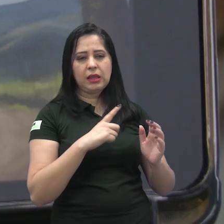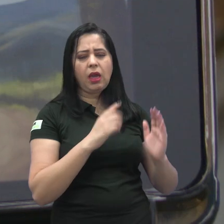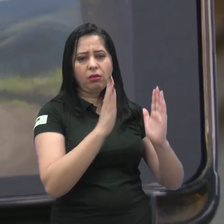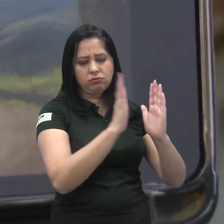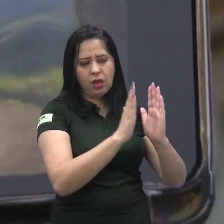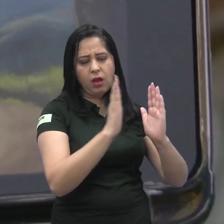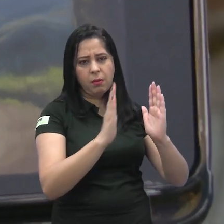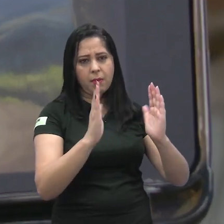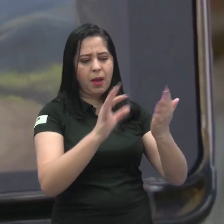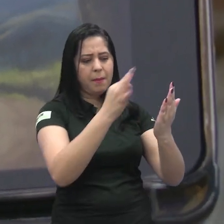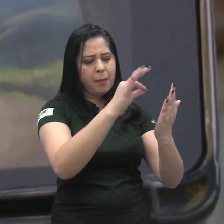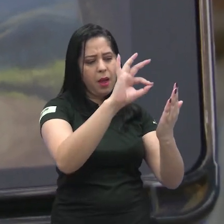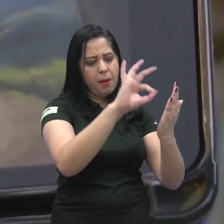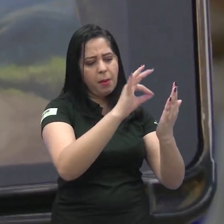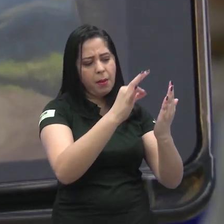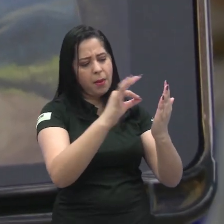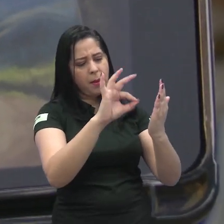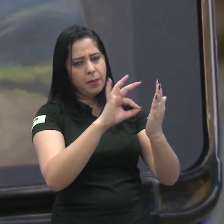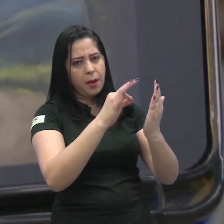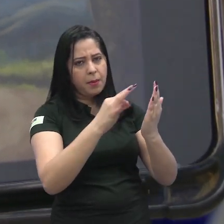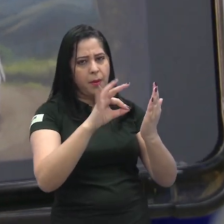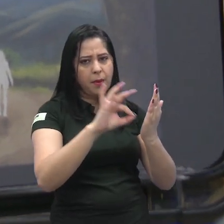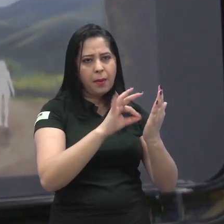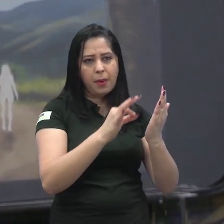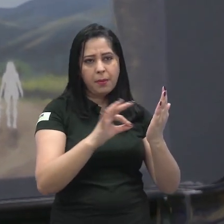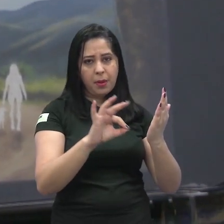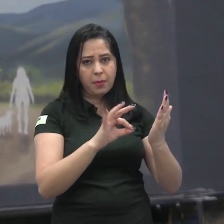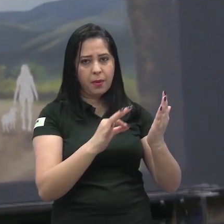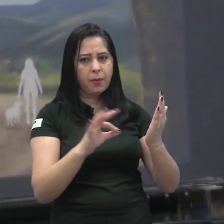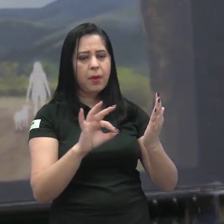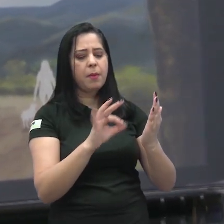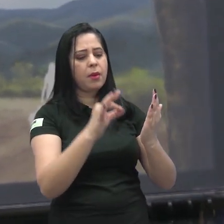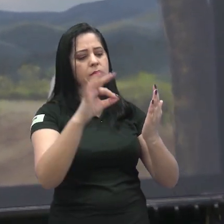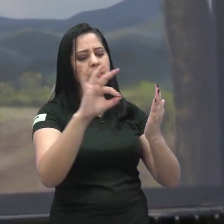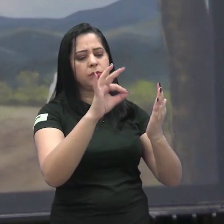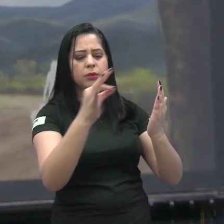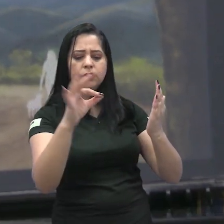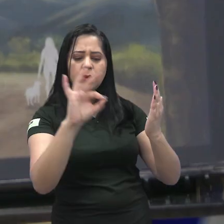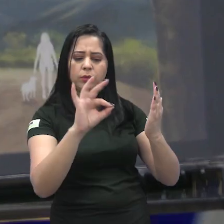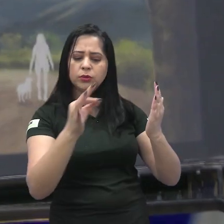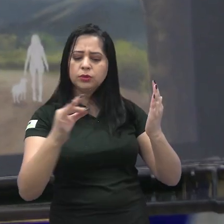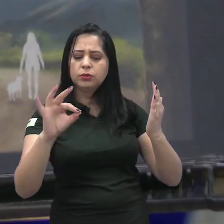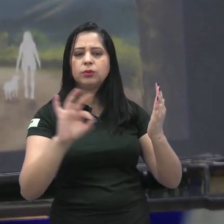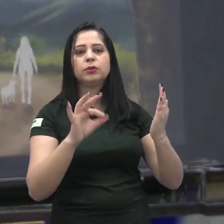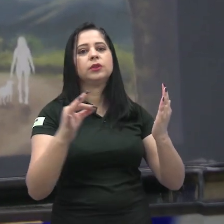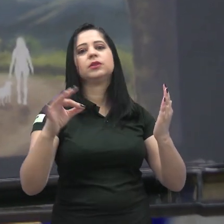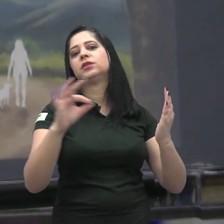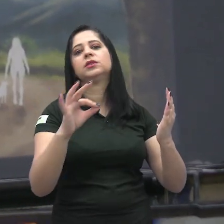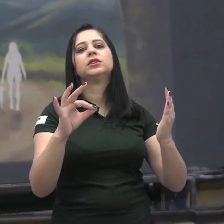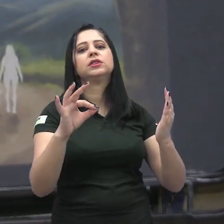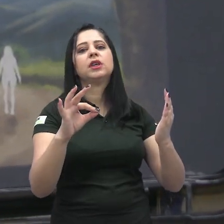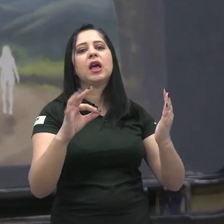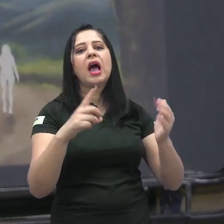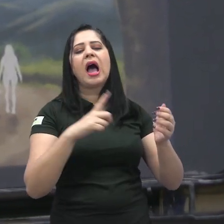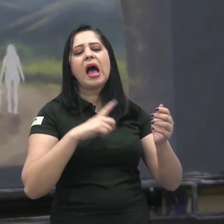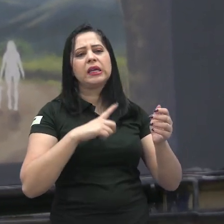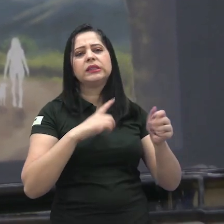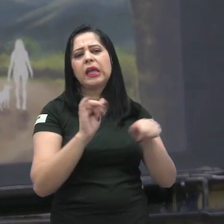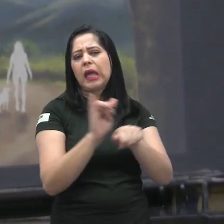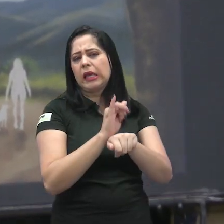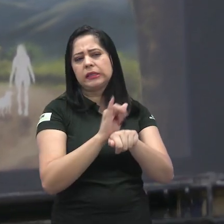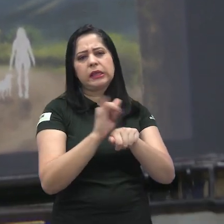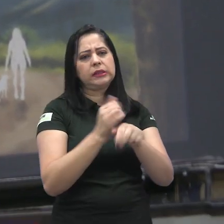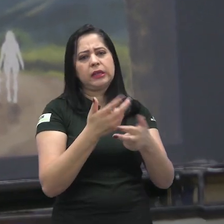São layers, né? São camadas, que a gente vai acrescentando uma em cima da outra, o que permite você... Tem